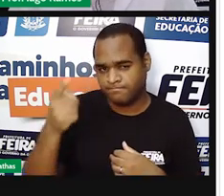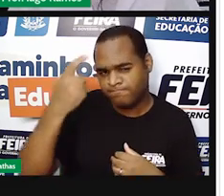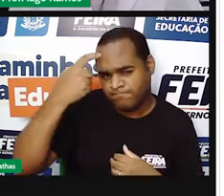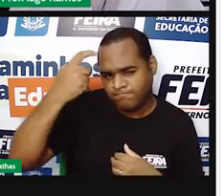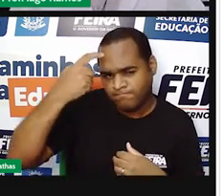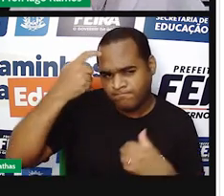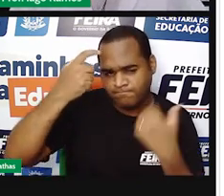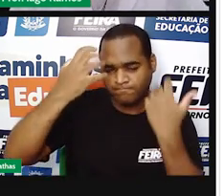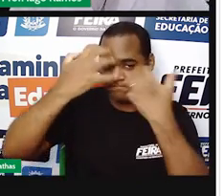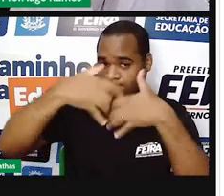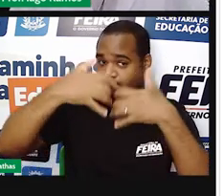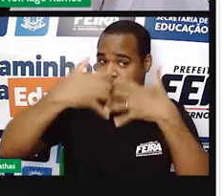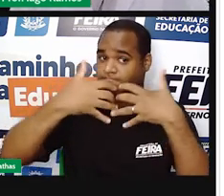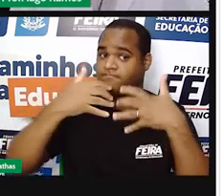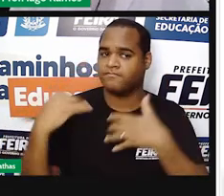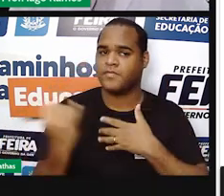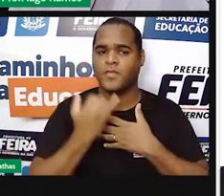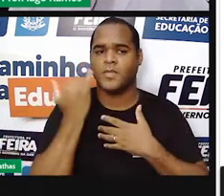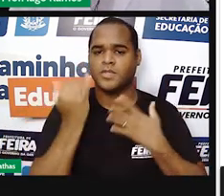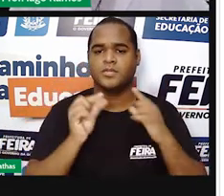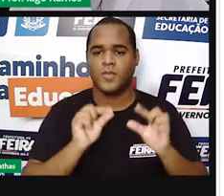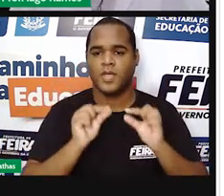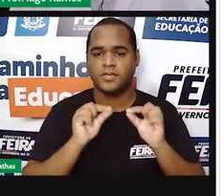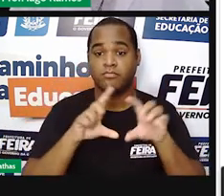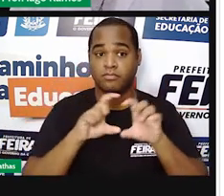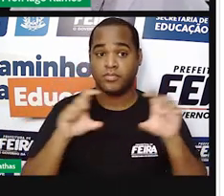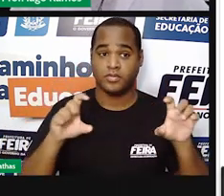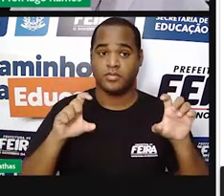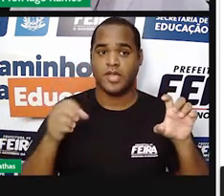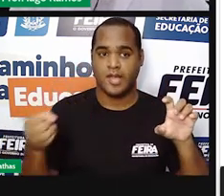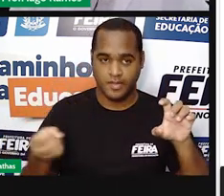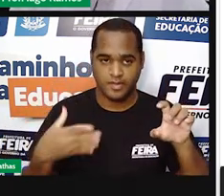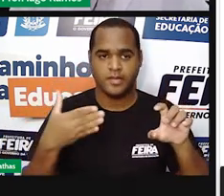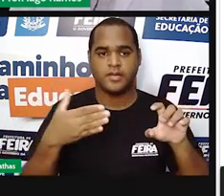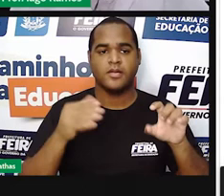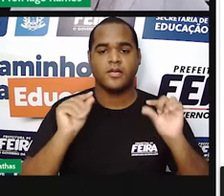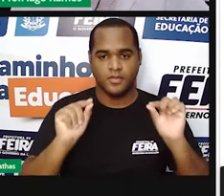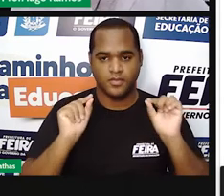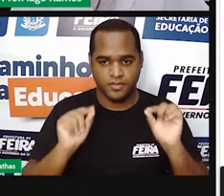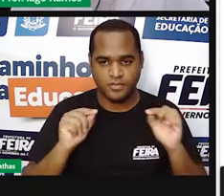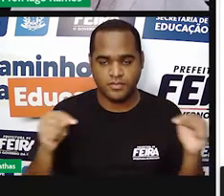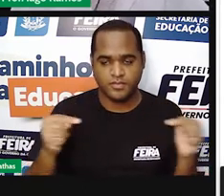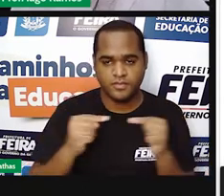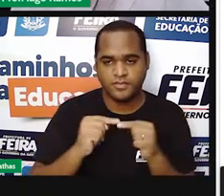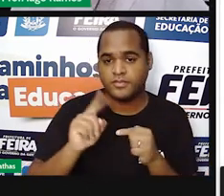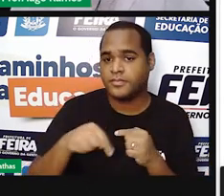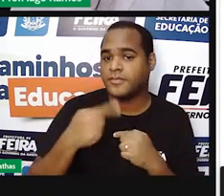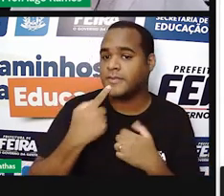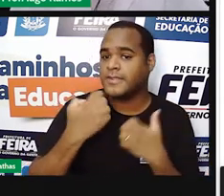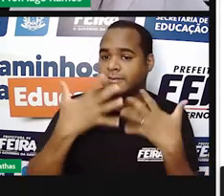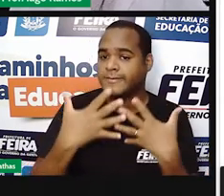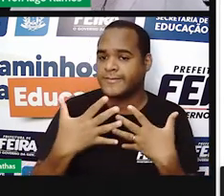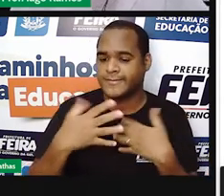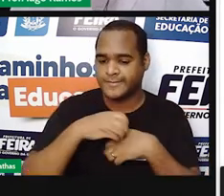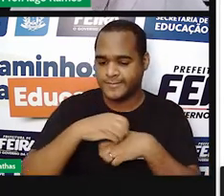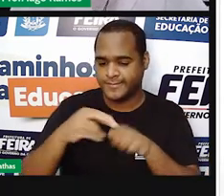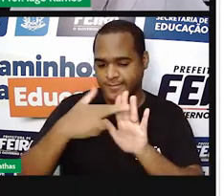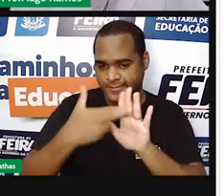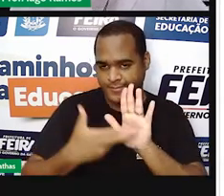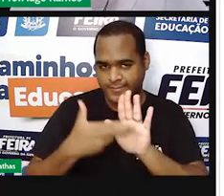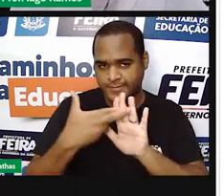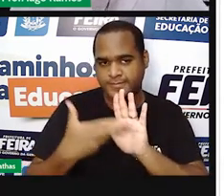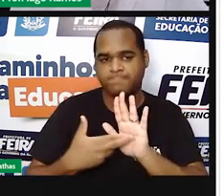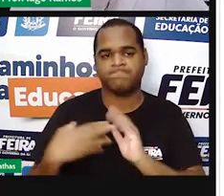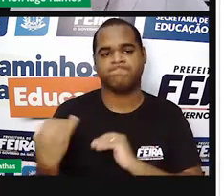e raciocinar o seguinte essa esse modelo de placa e ele acompanha a seguinte